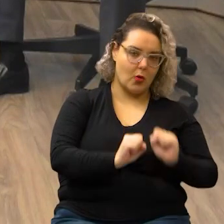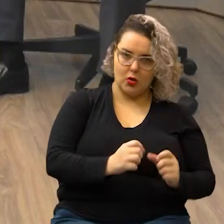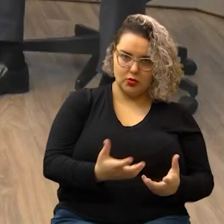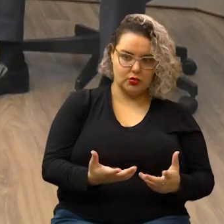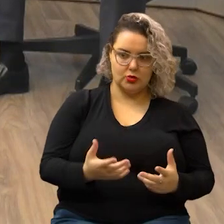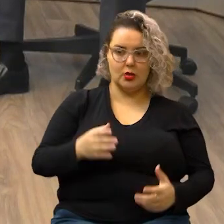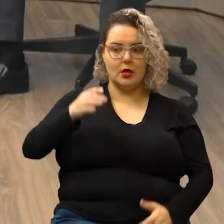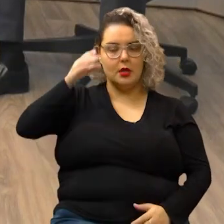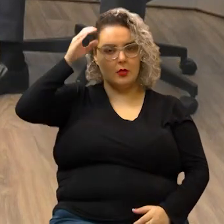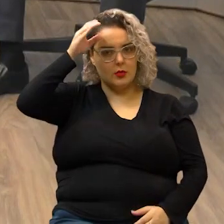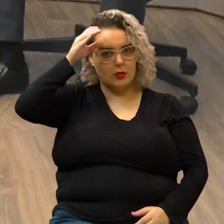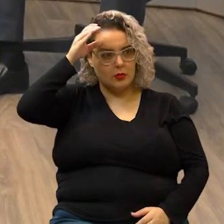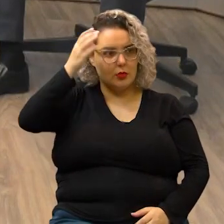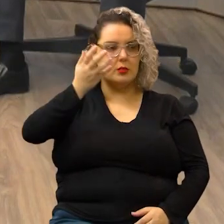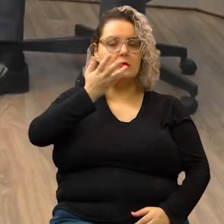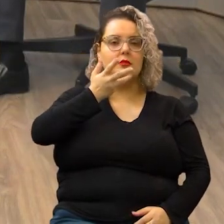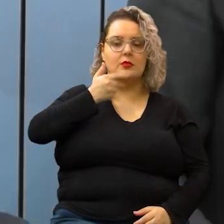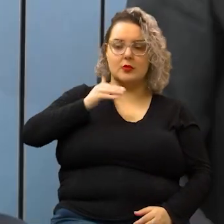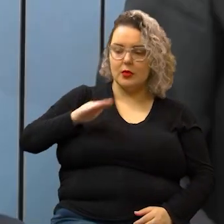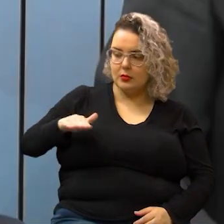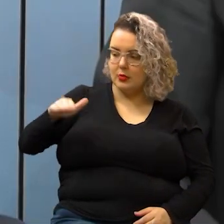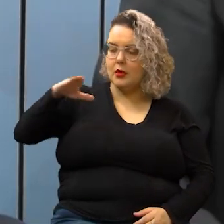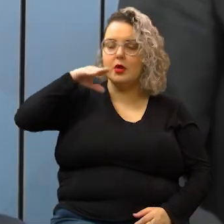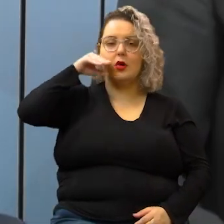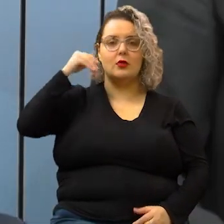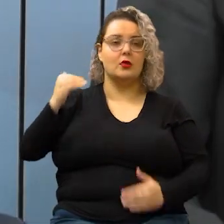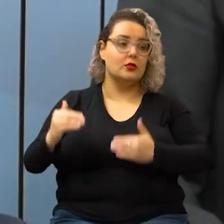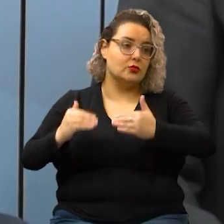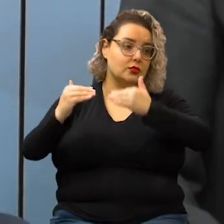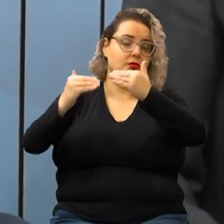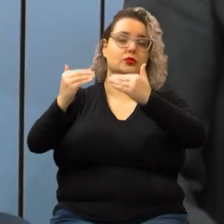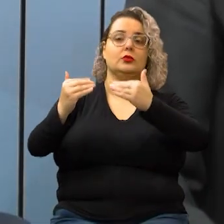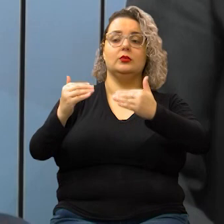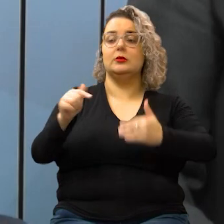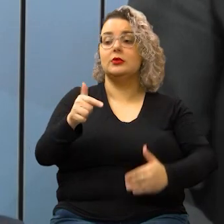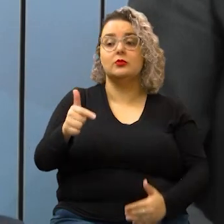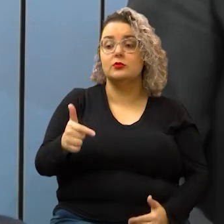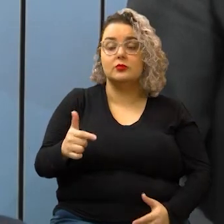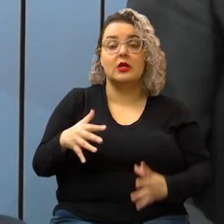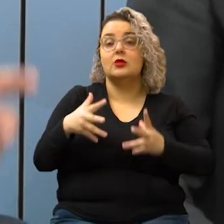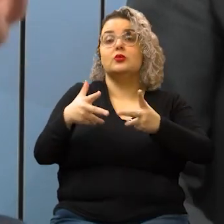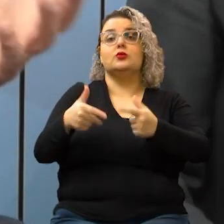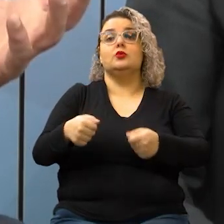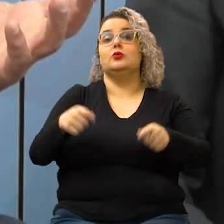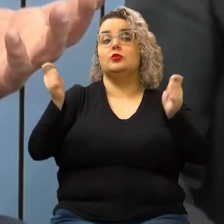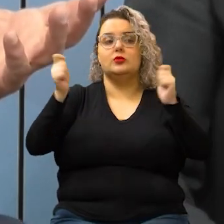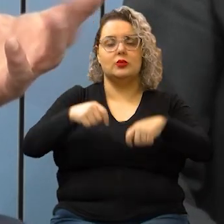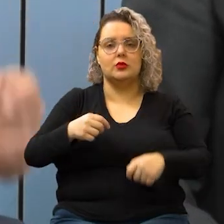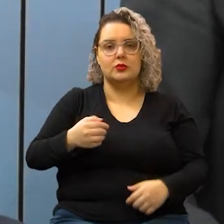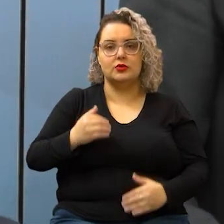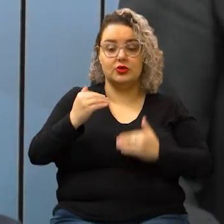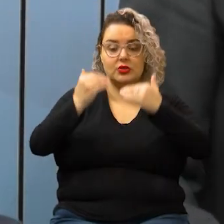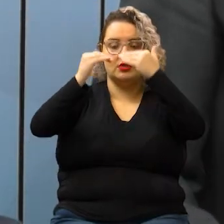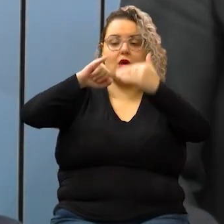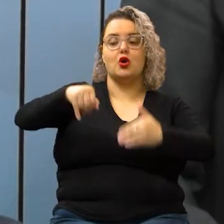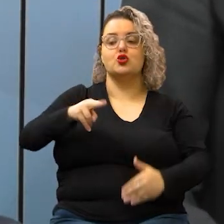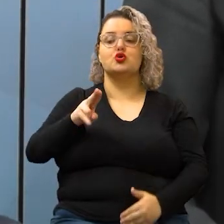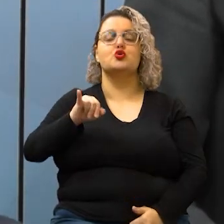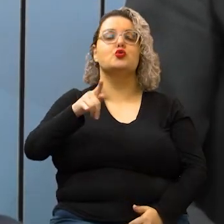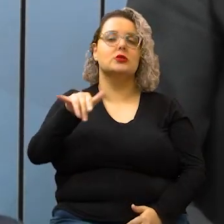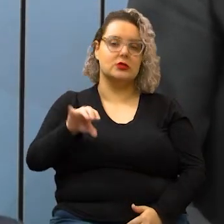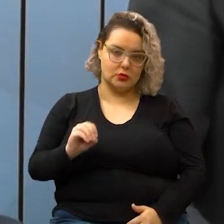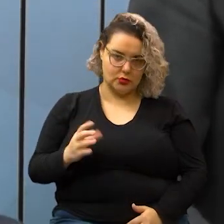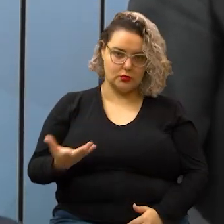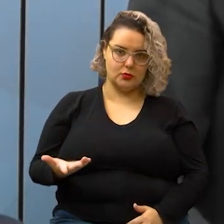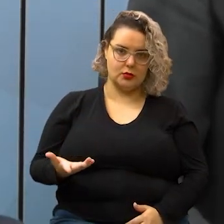cognitivo, a criança, ele ainda está adolescente, já em desenvolvimento, ele não tem toda a condição de formar juízo, né? Então aí